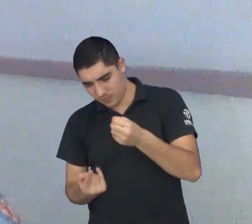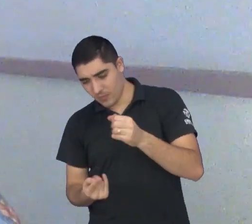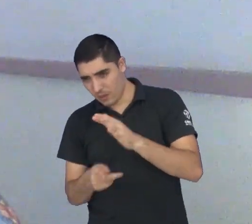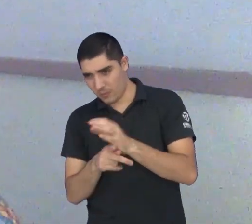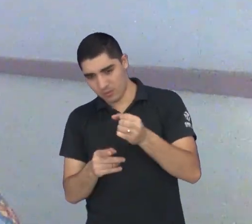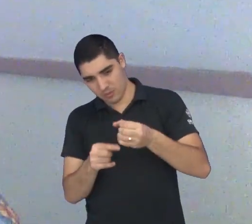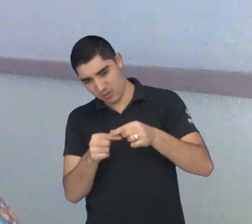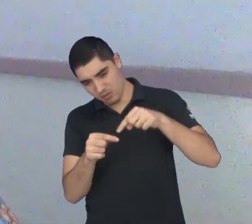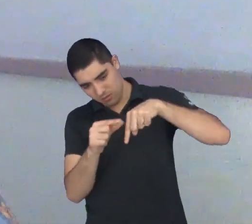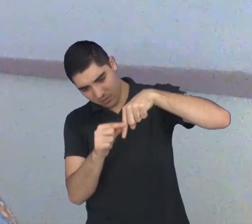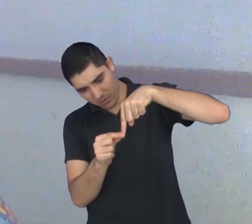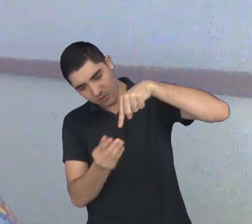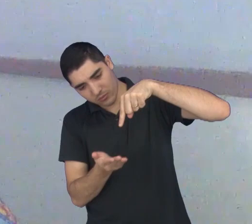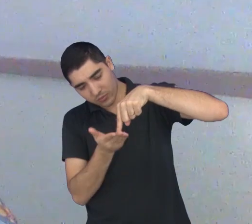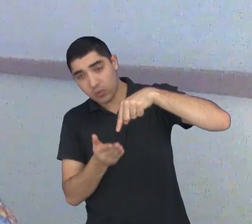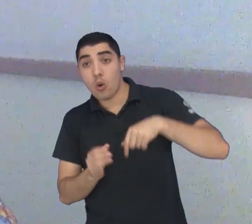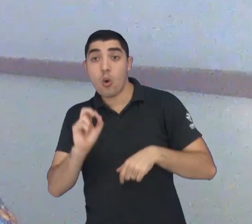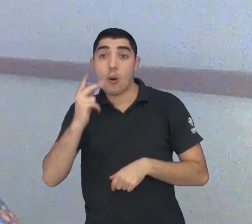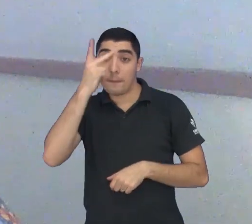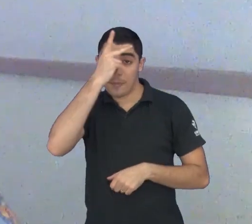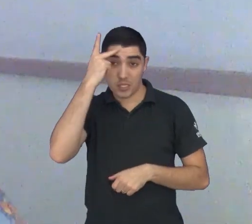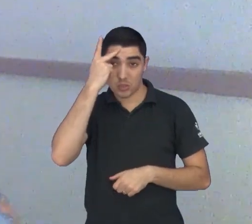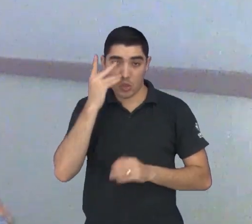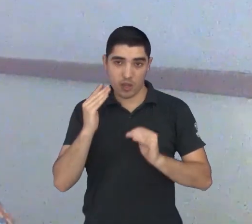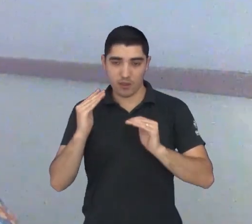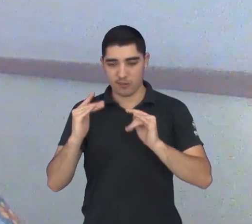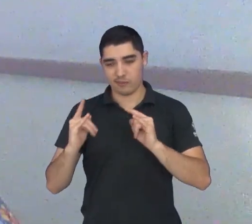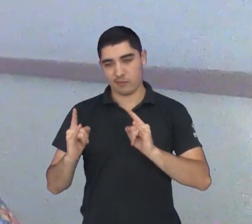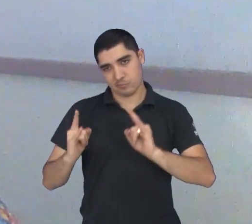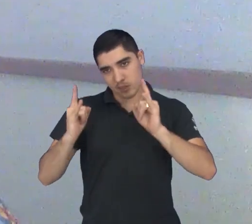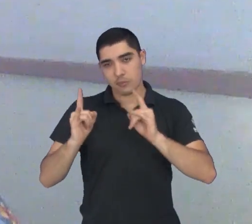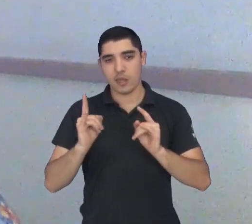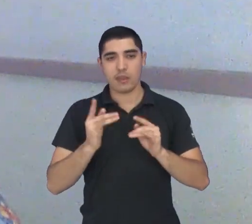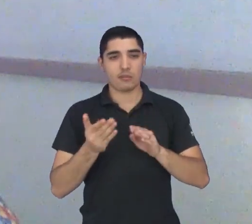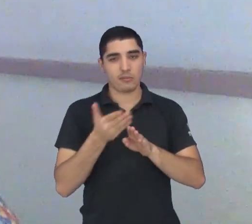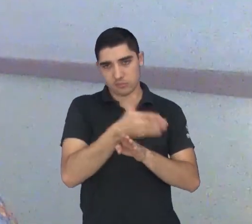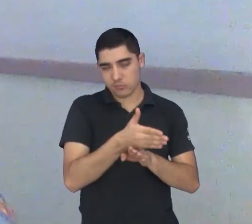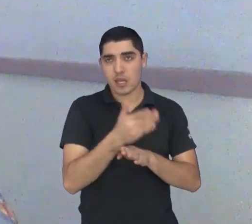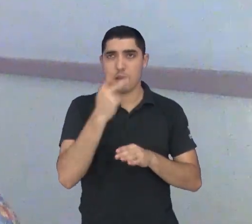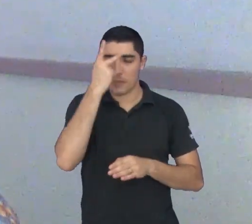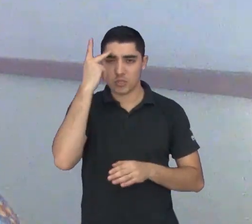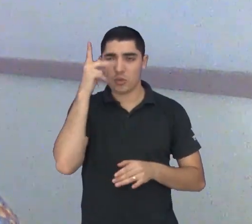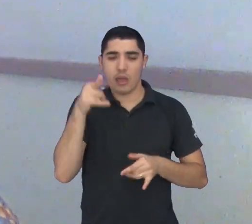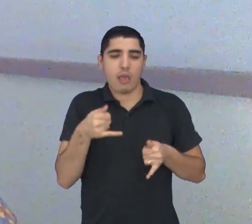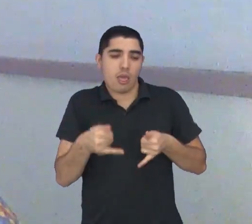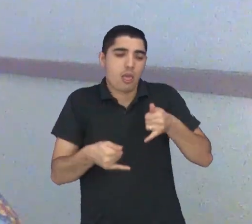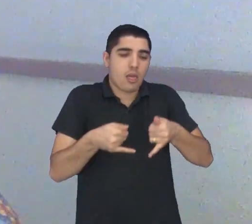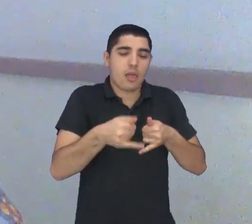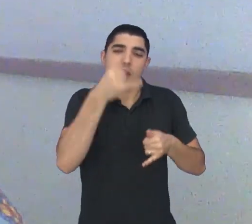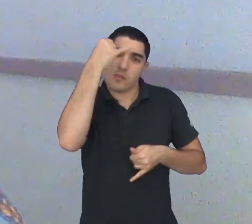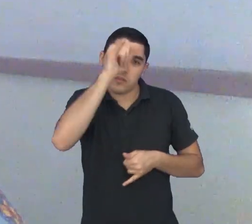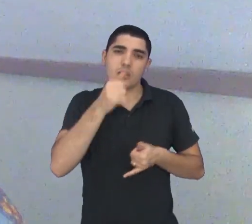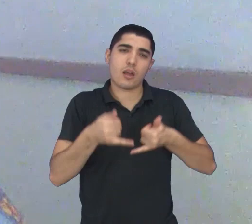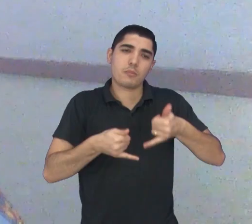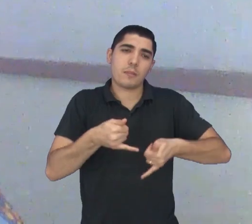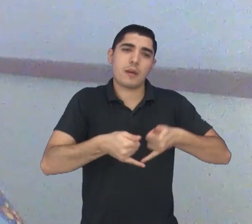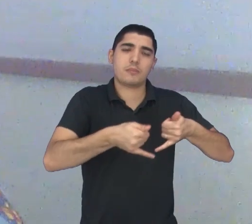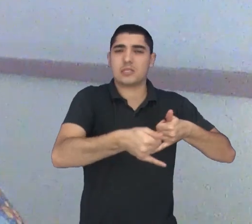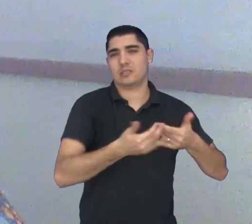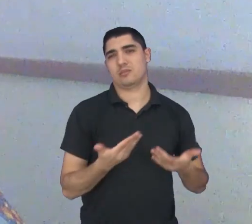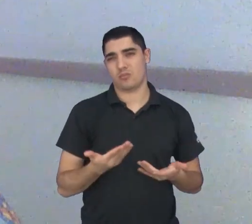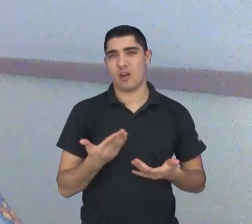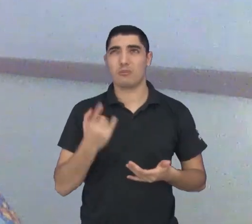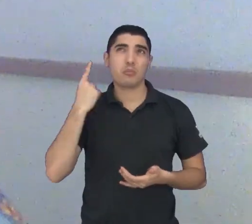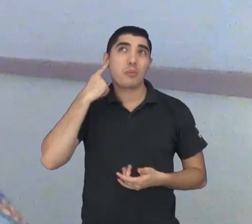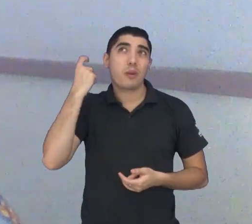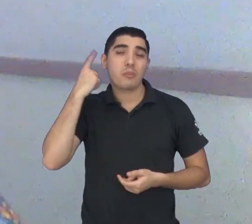com um vizinho que usa um salto alto para que ele tire o sapato e não traga incômodo para o seu vizinho de baixo. Mas no